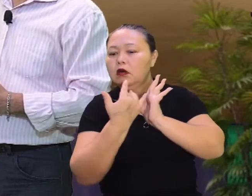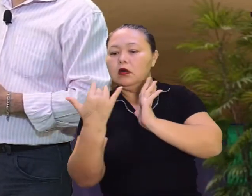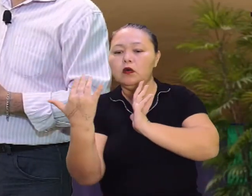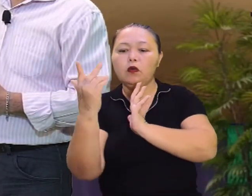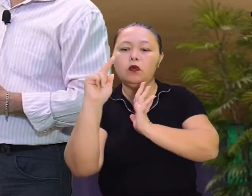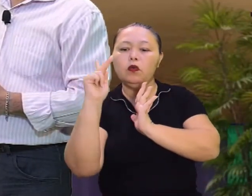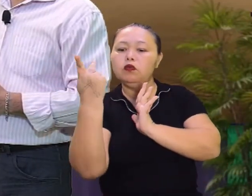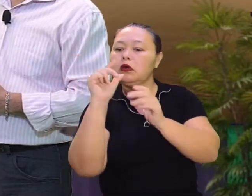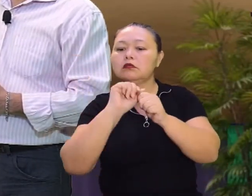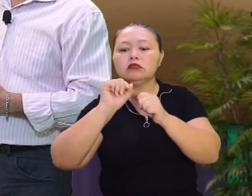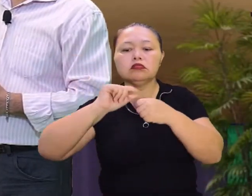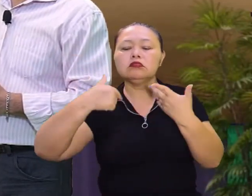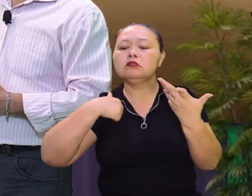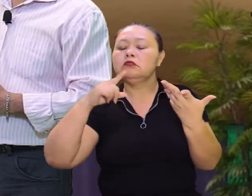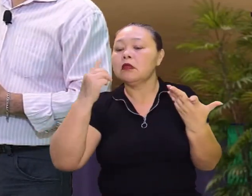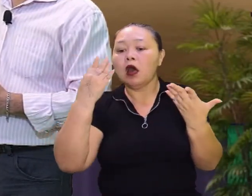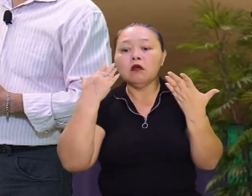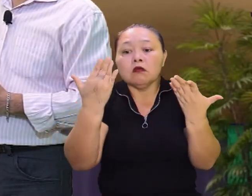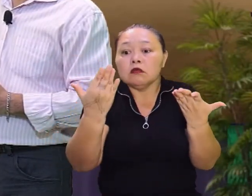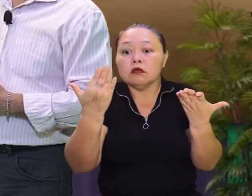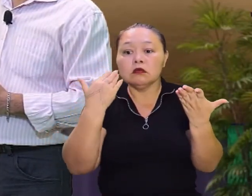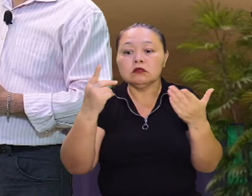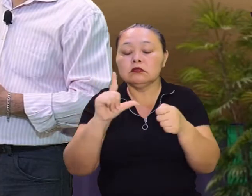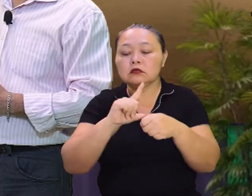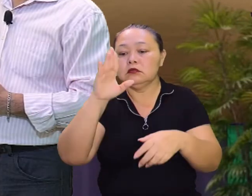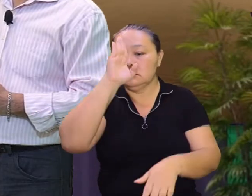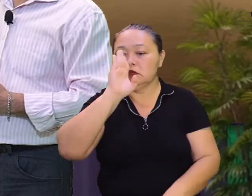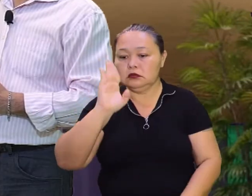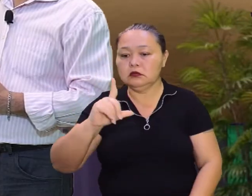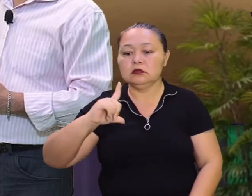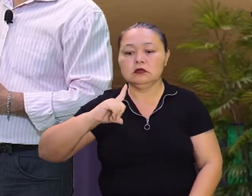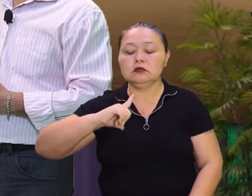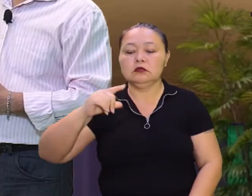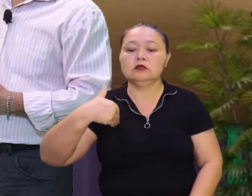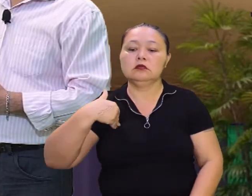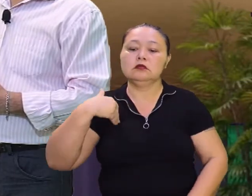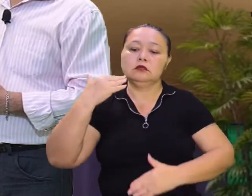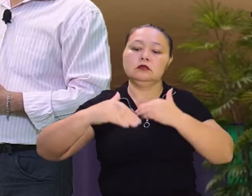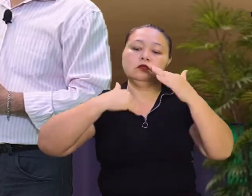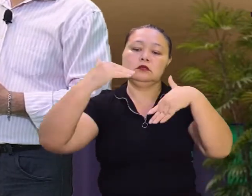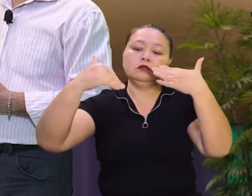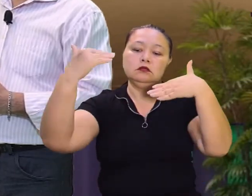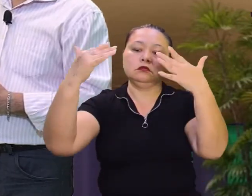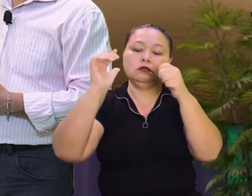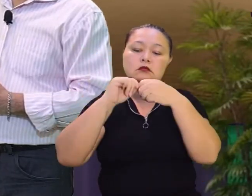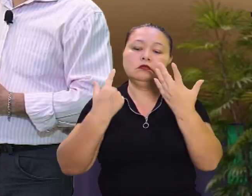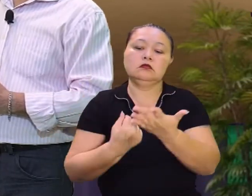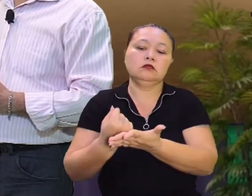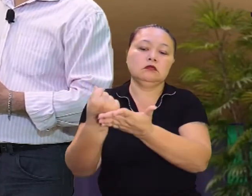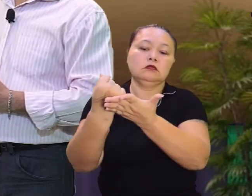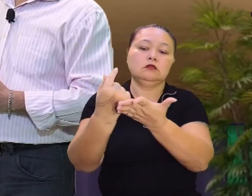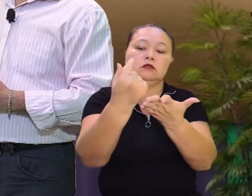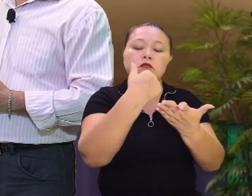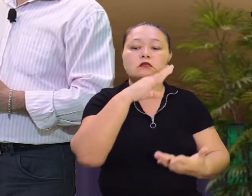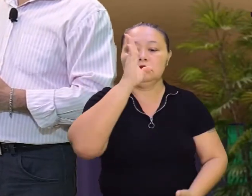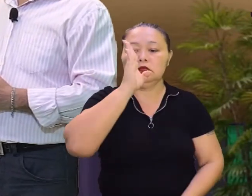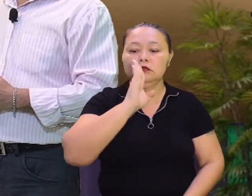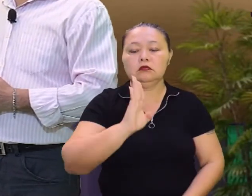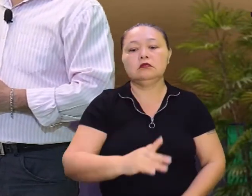então assim, olha só o potencial que nós temos aí para o desenvolvimento aqui da economia do